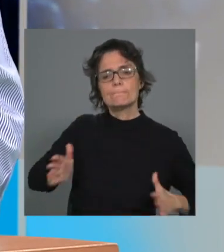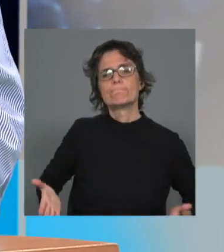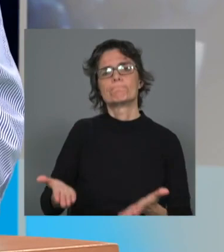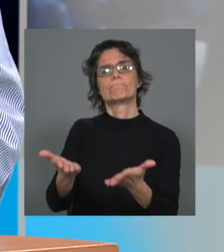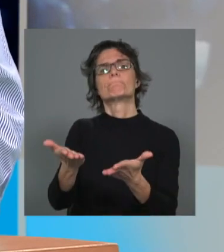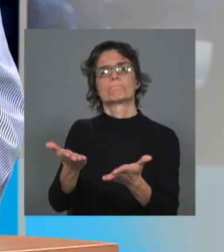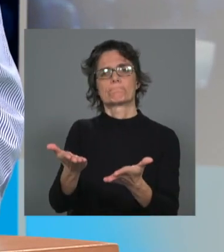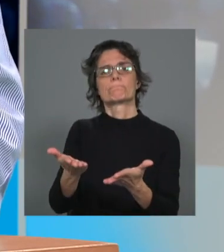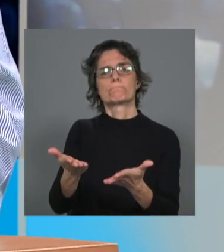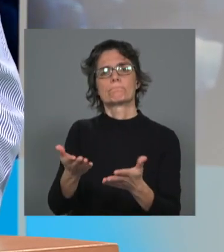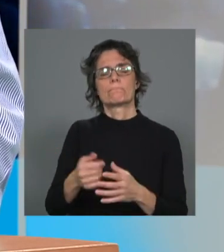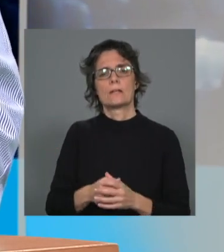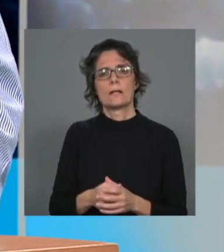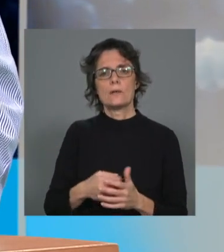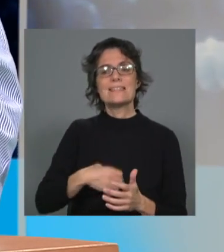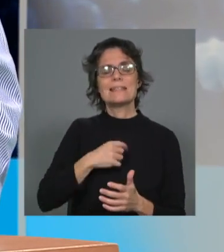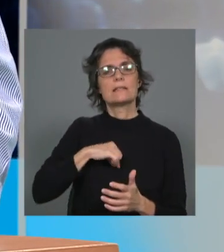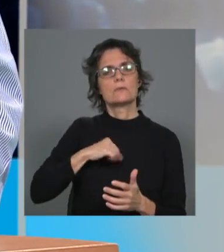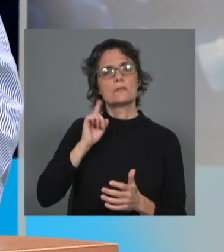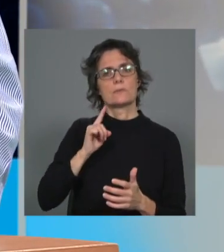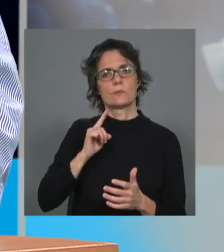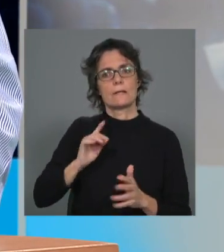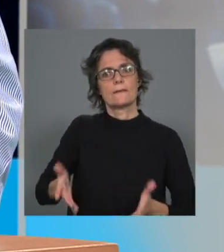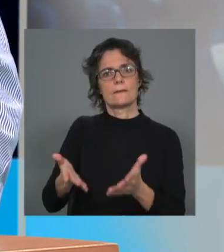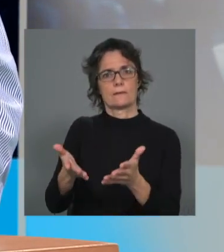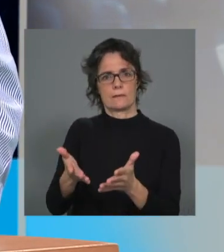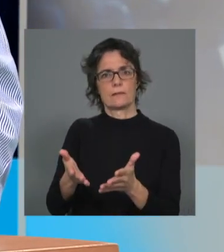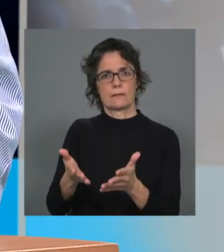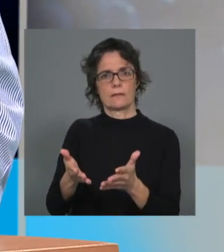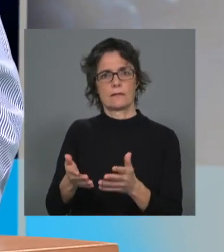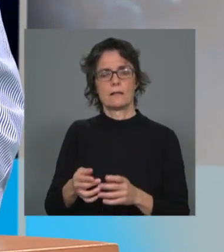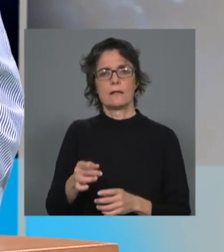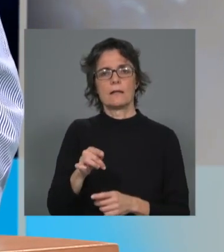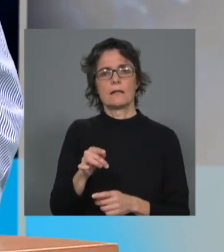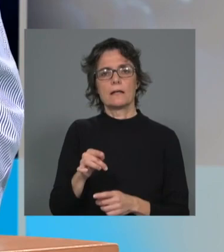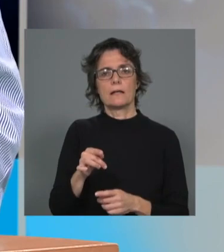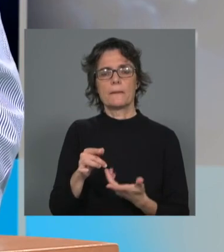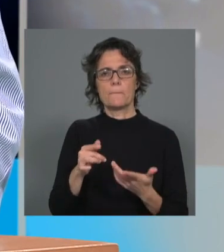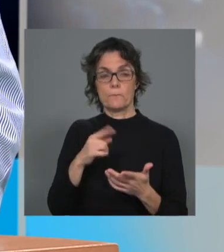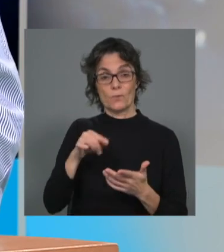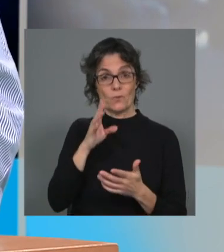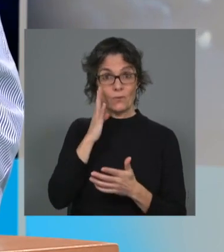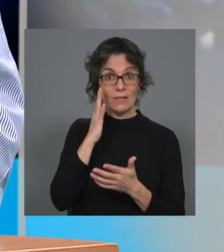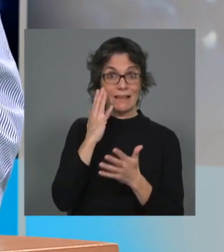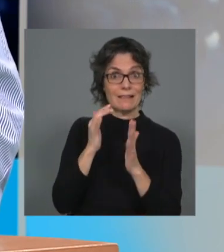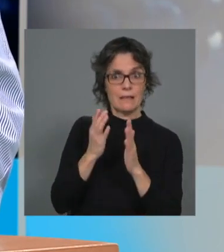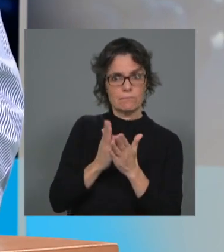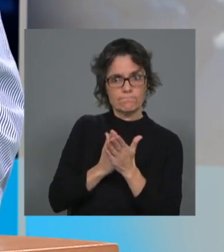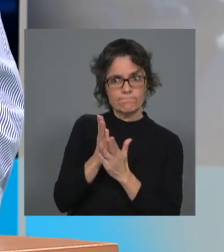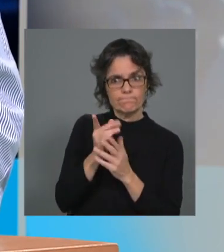desta atenção, portanto, deste sininho. E isso é aquilo que nos traz mais atentos, é continuarmos a ter esta